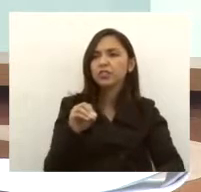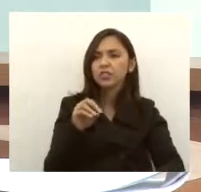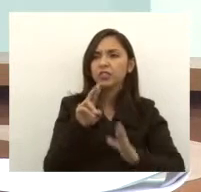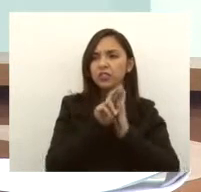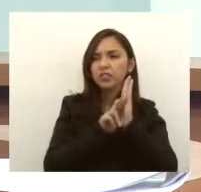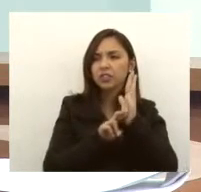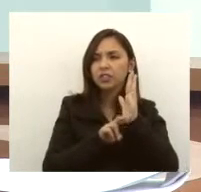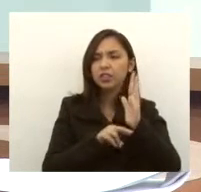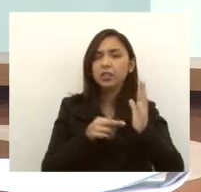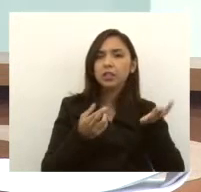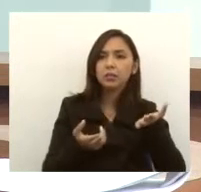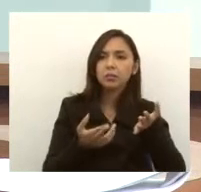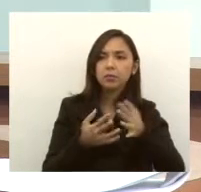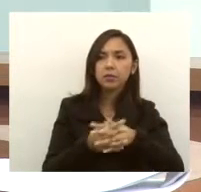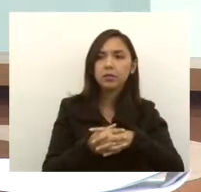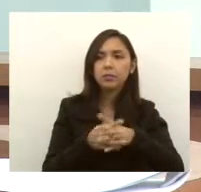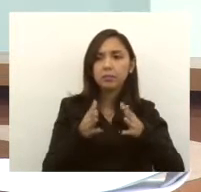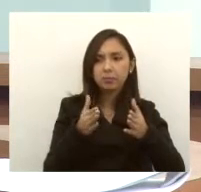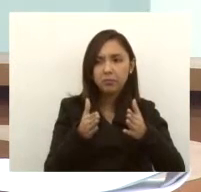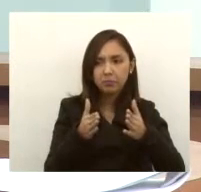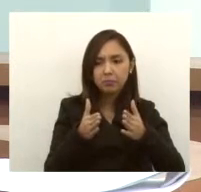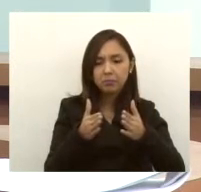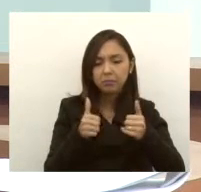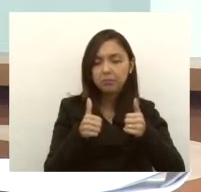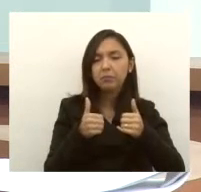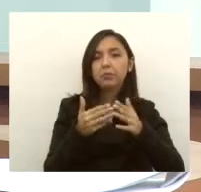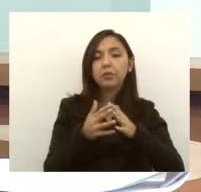Se eu viesse aqui pedir